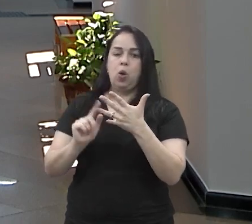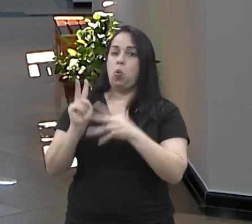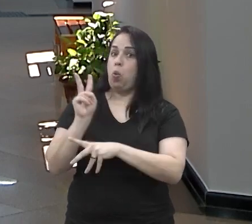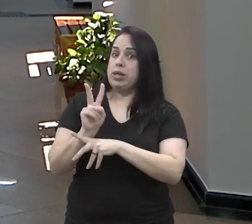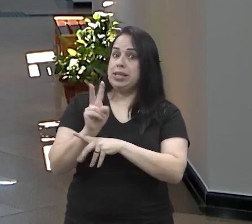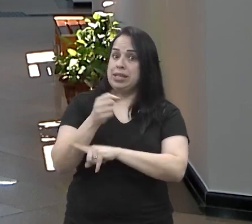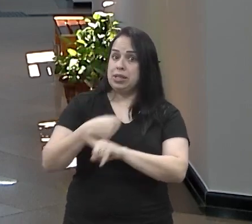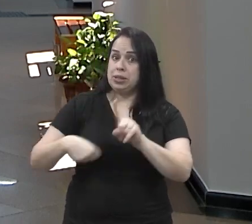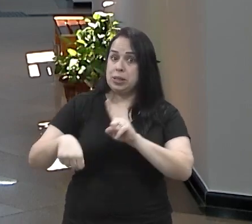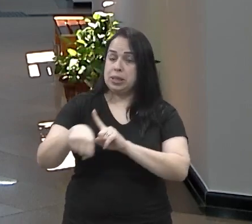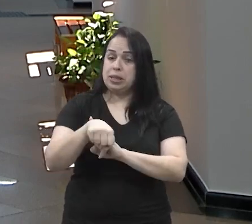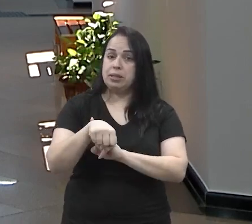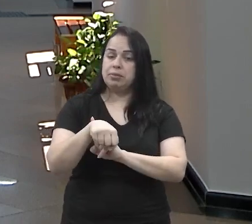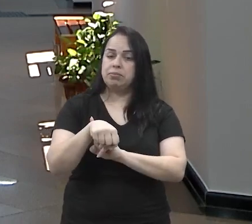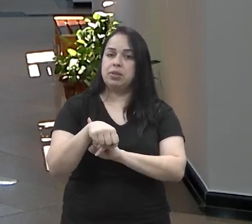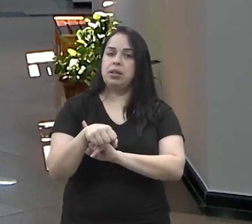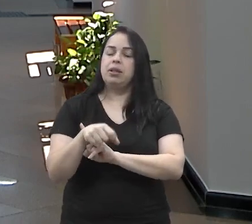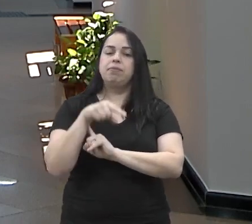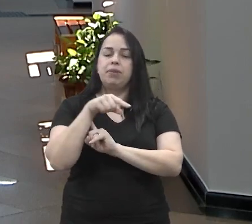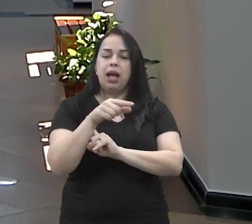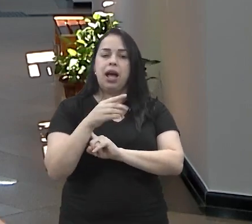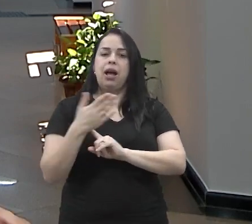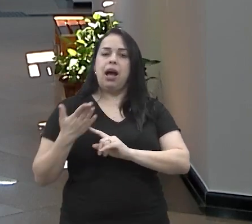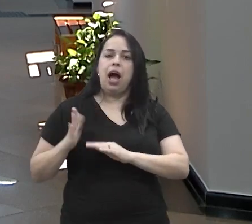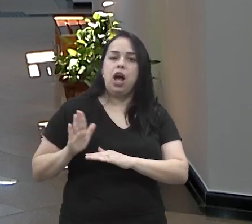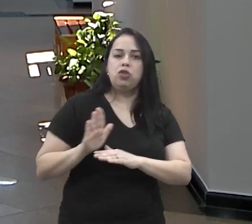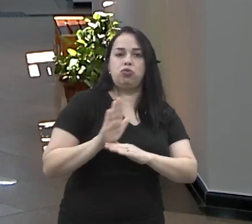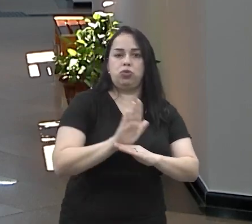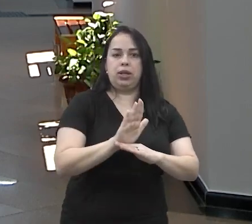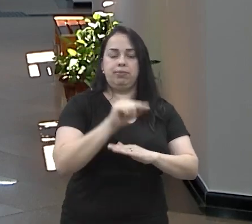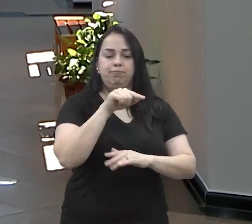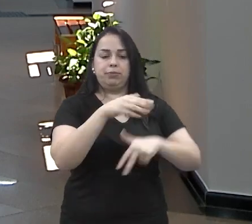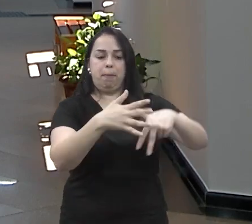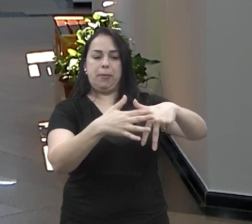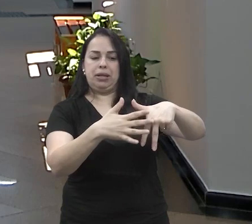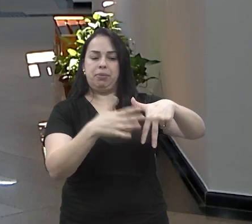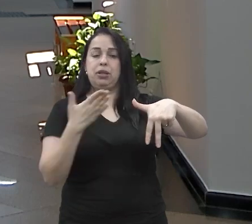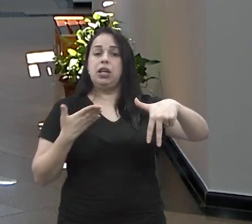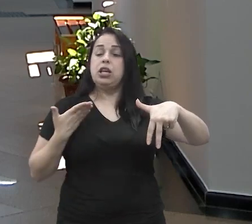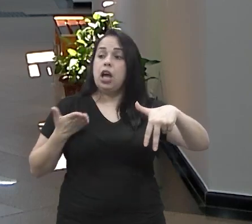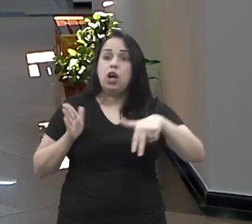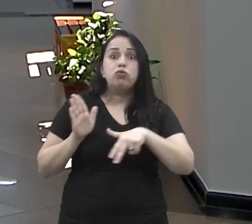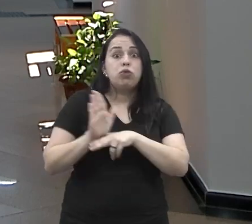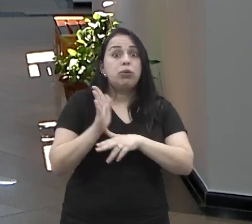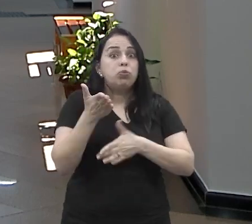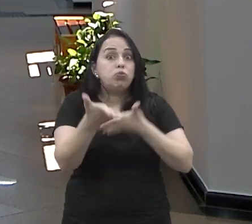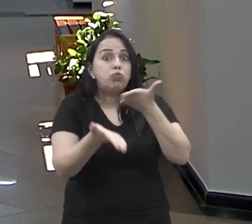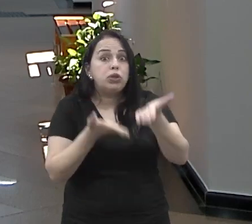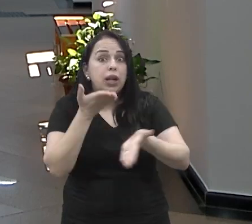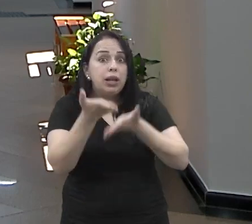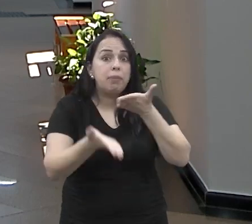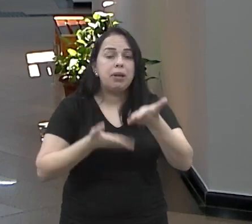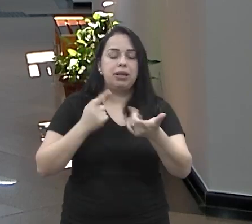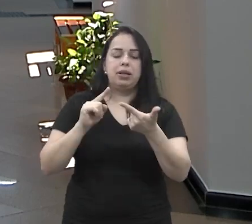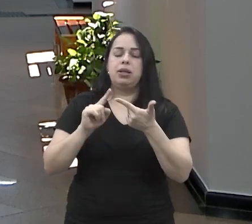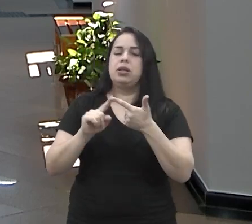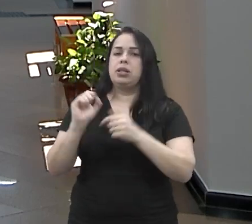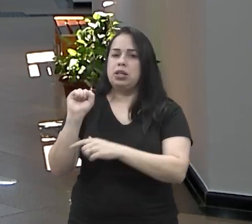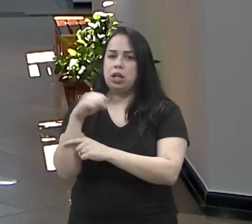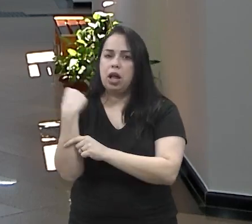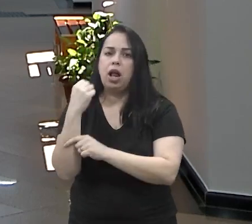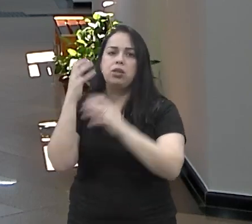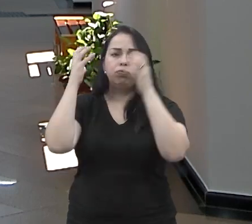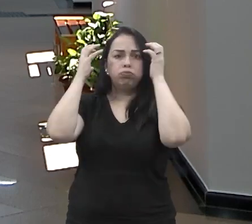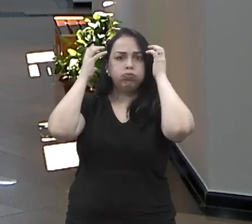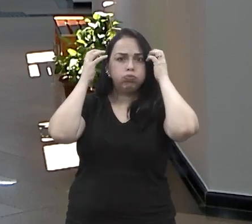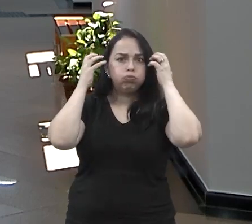com fonoaudiólogo, com assistente social, dá o acompanhamento para esse paciente, facilitando o tratamento,